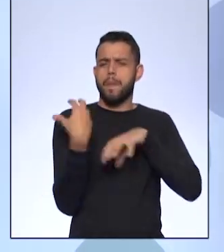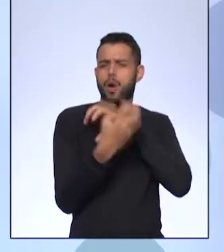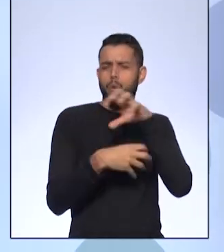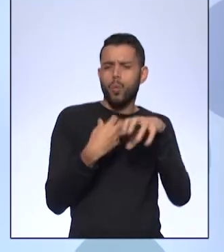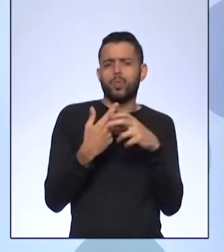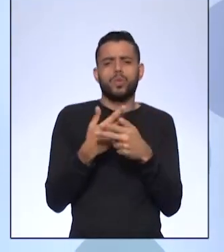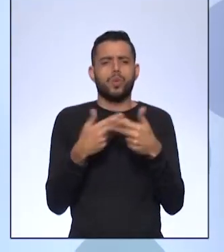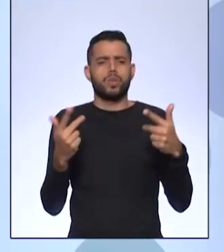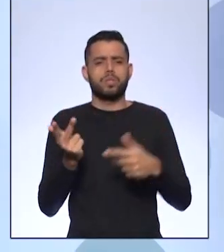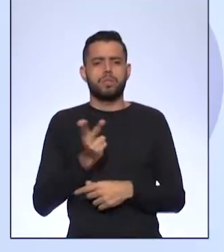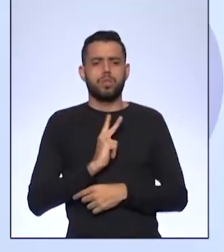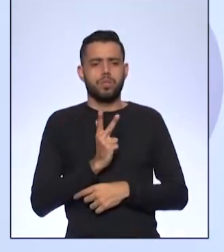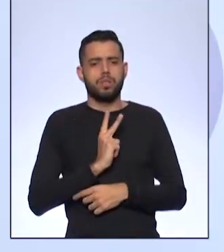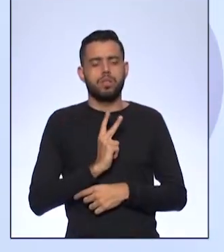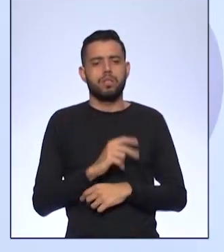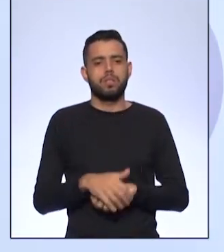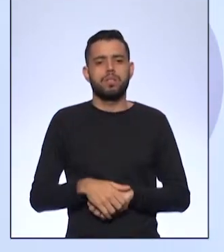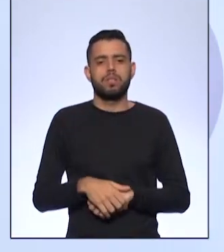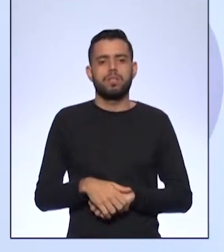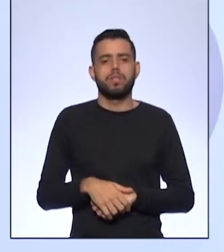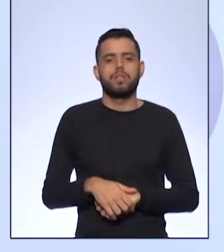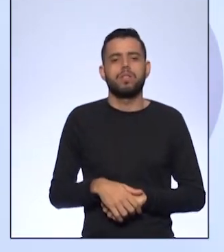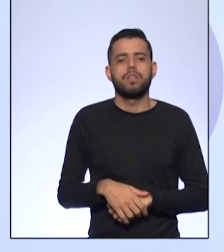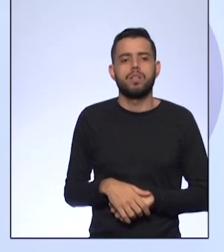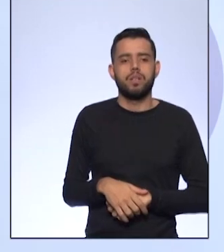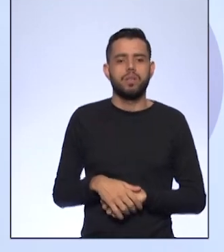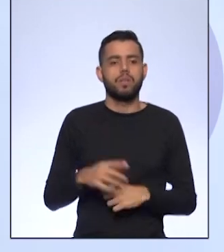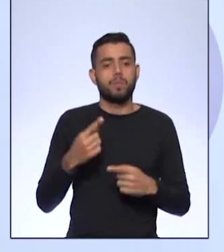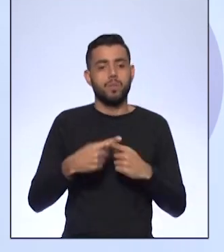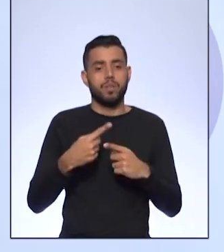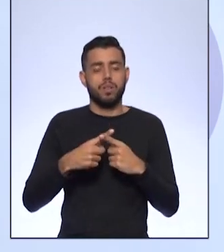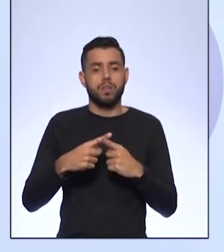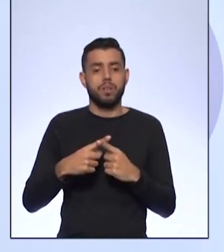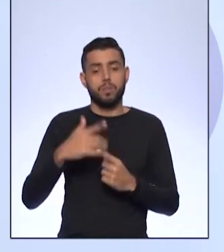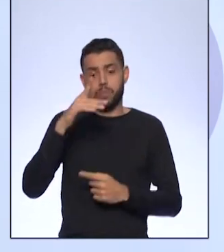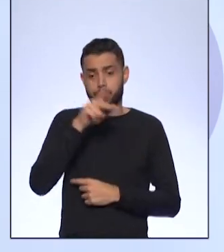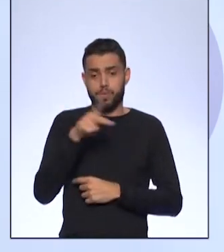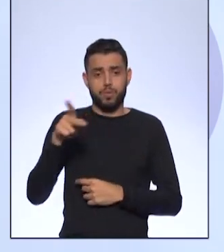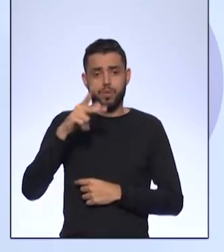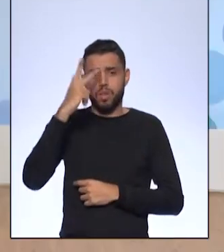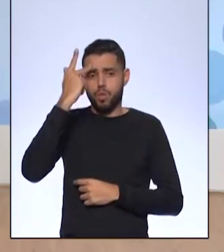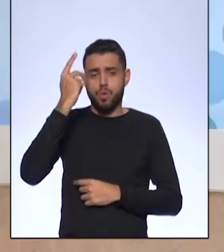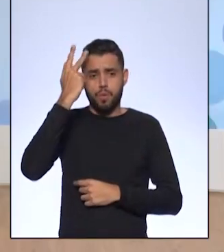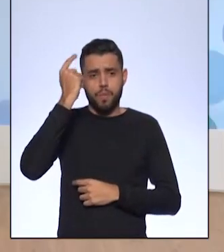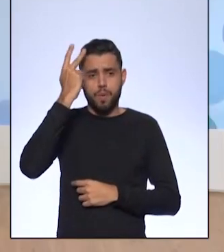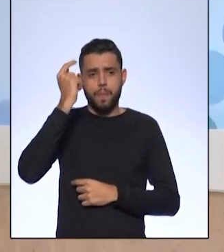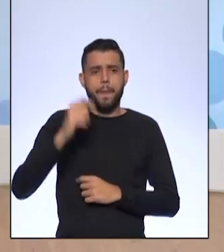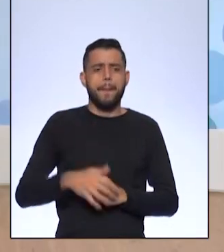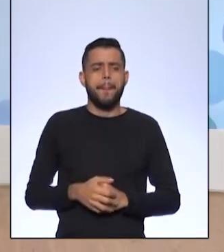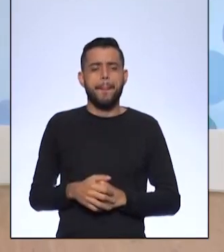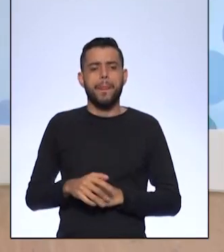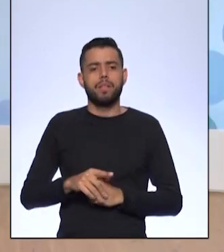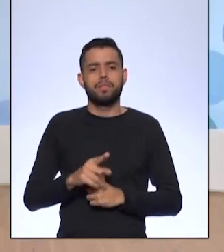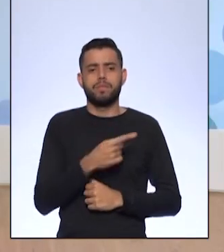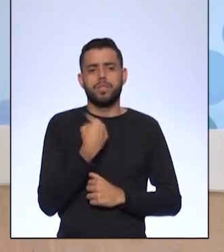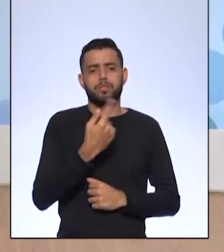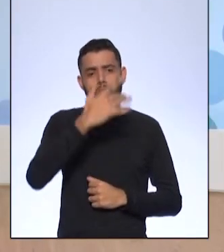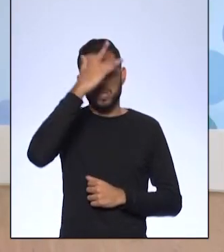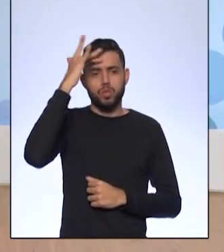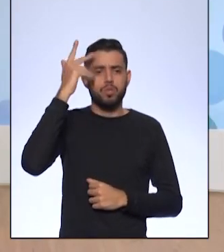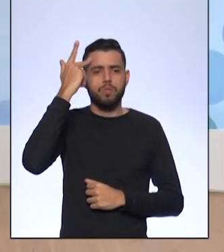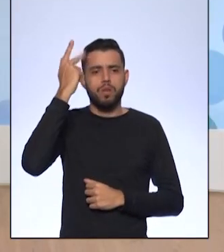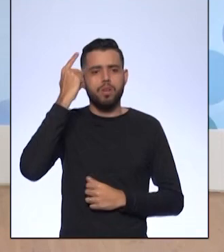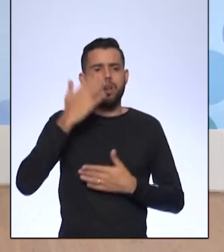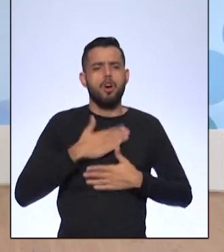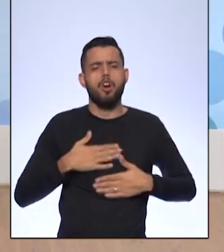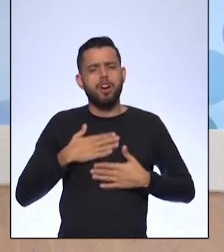né? Porque a gente vai contar. Professor é gente normal. É verdade, eu não queria Nós contar para vocês. somos seres normais. A gente também gosta